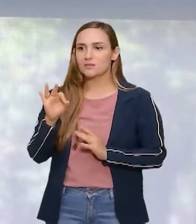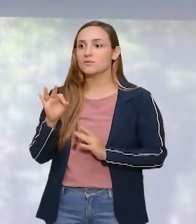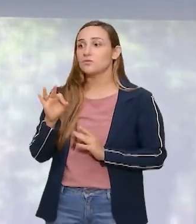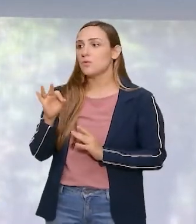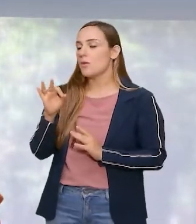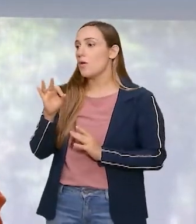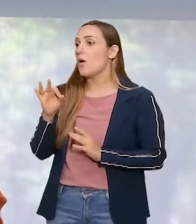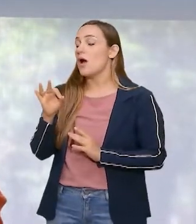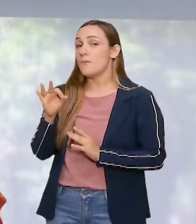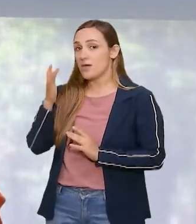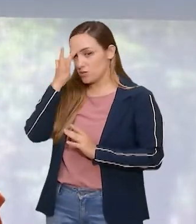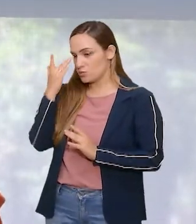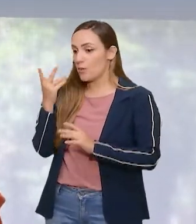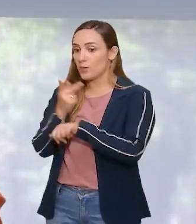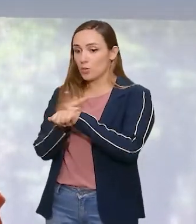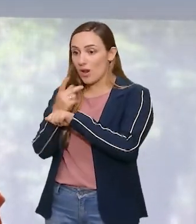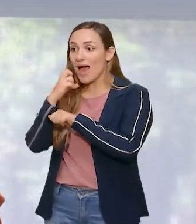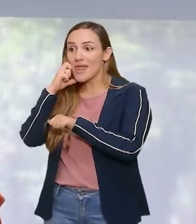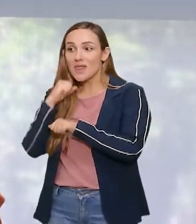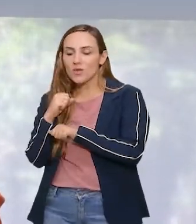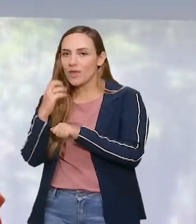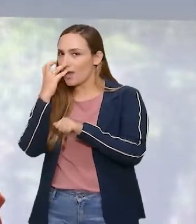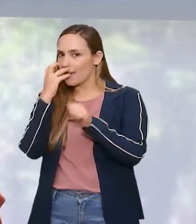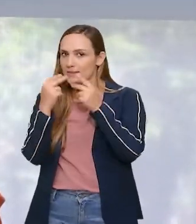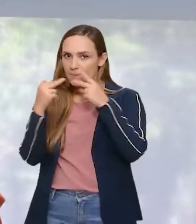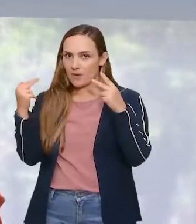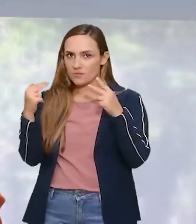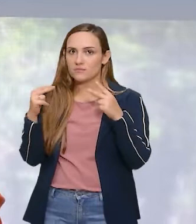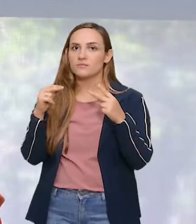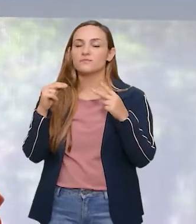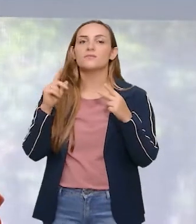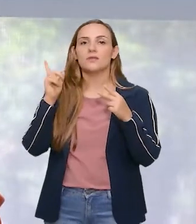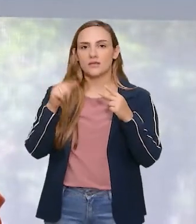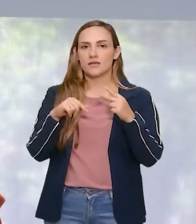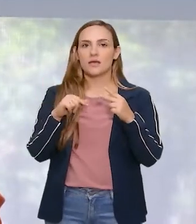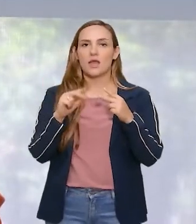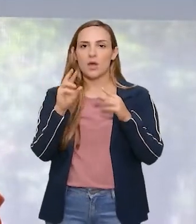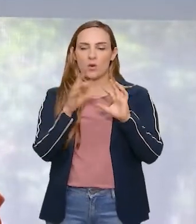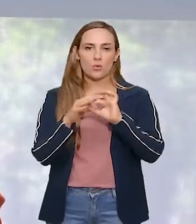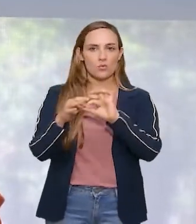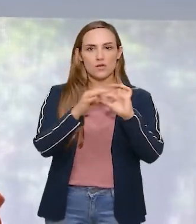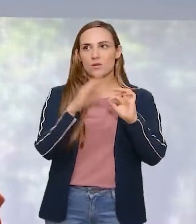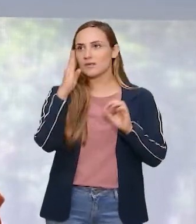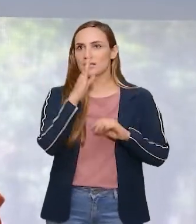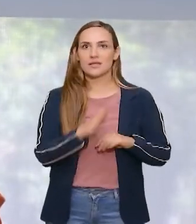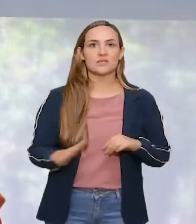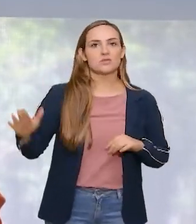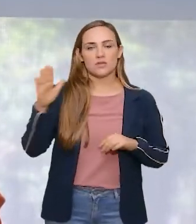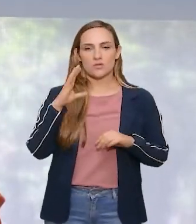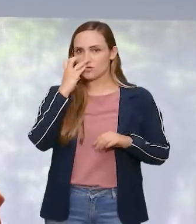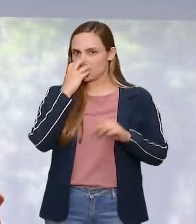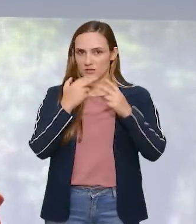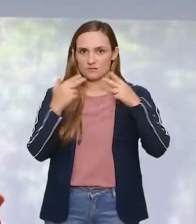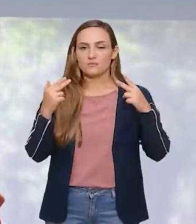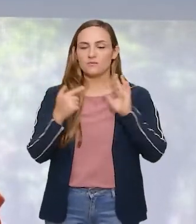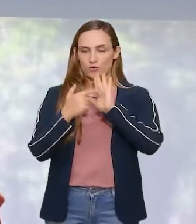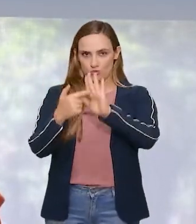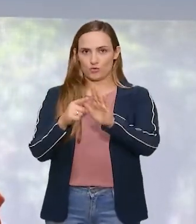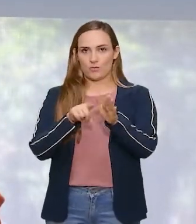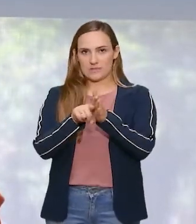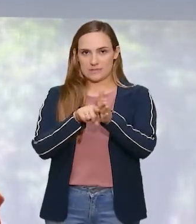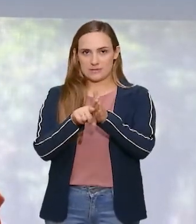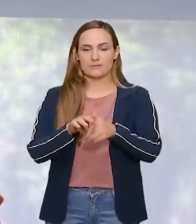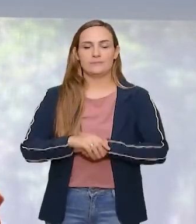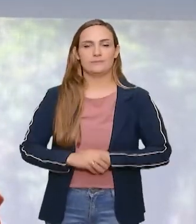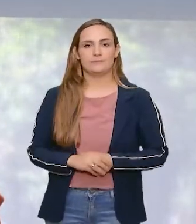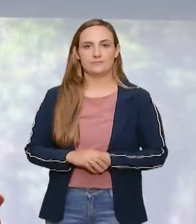cresceram, aumentou em 400% a procura por adoção, de acordo com a União